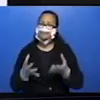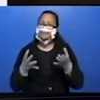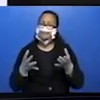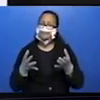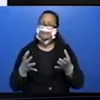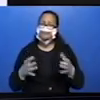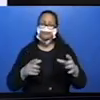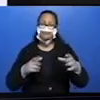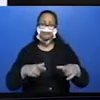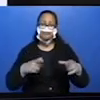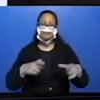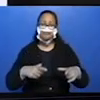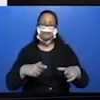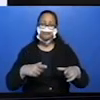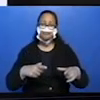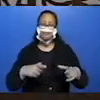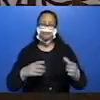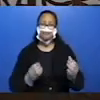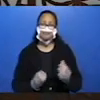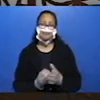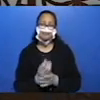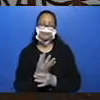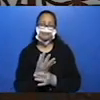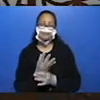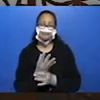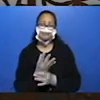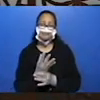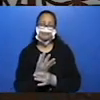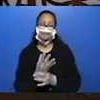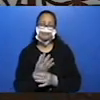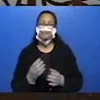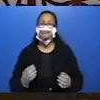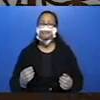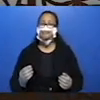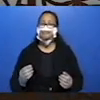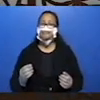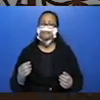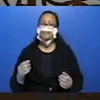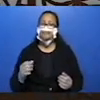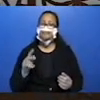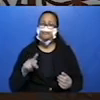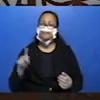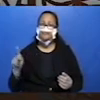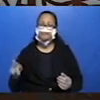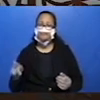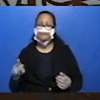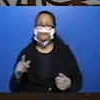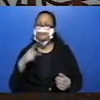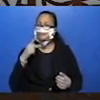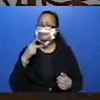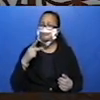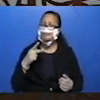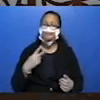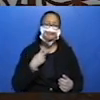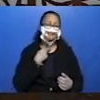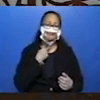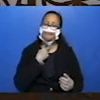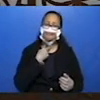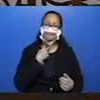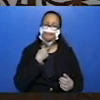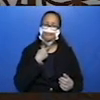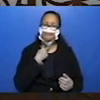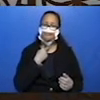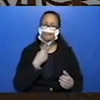para plantar. Eu costumo dizer que eu não posso querer plantar um pé de manga num vaso. Ela não